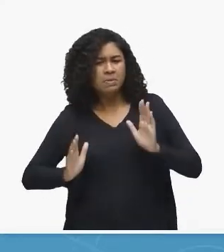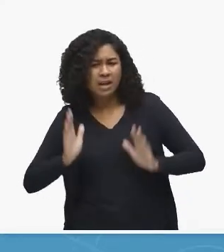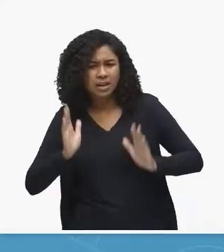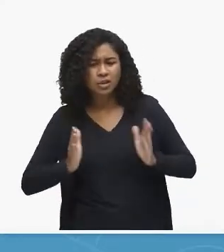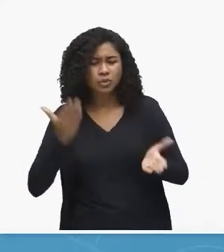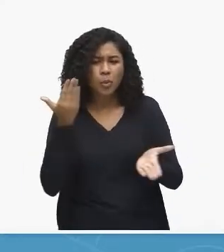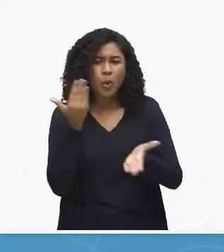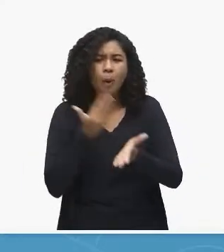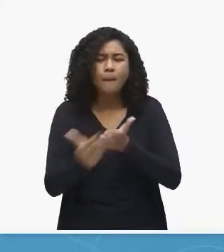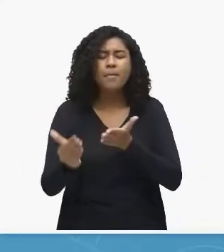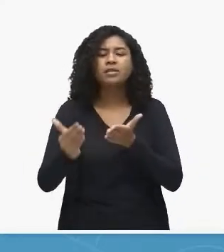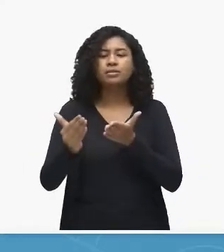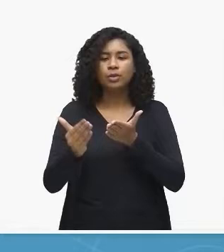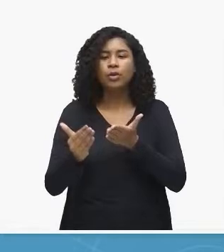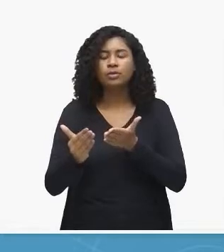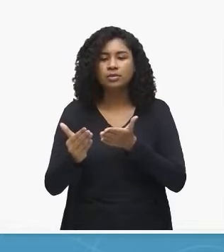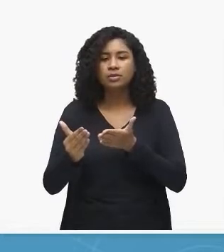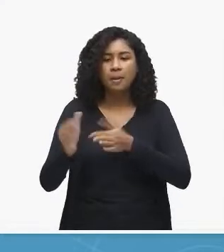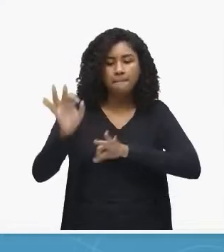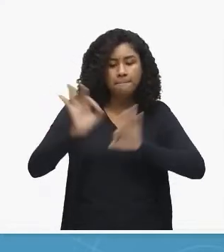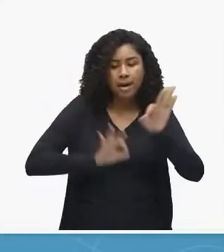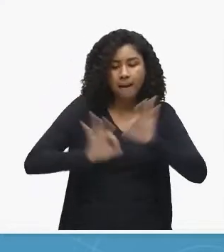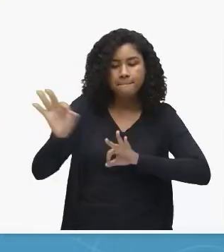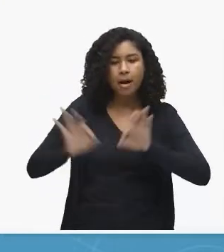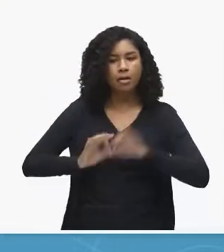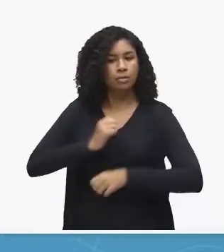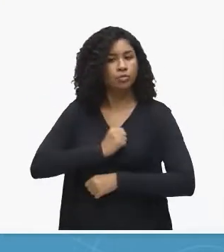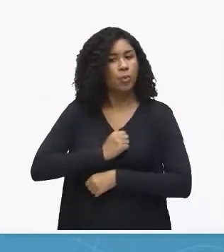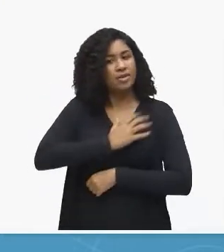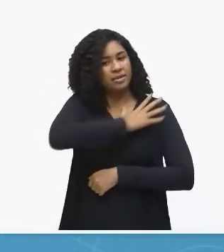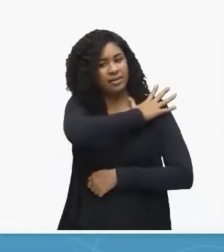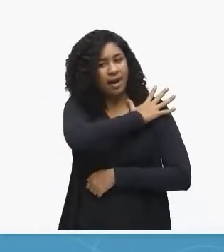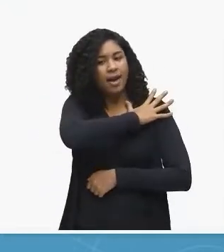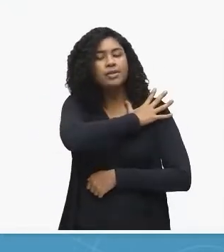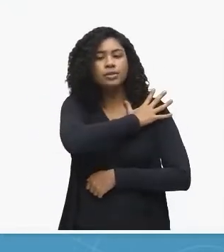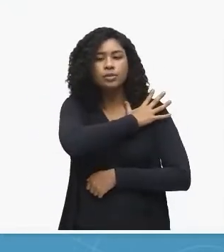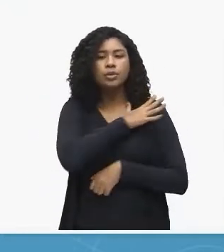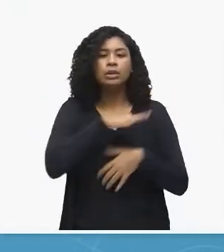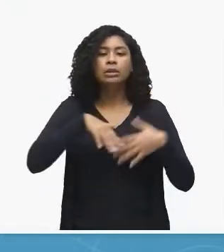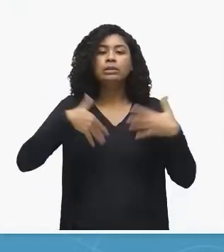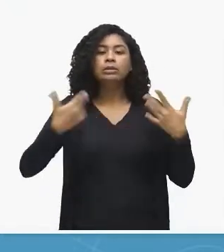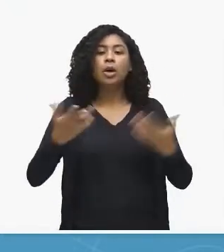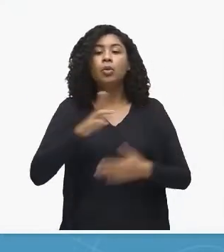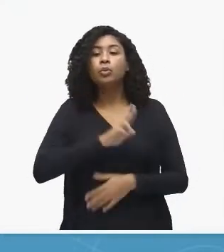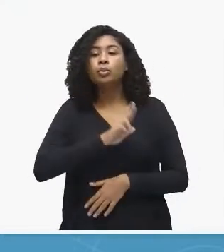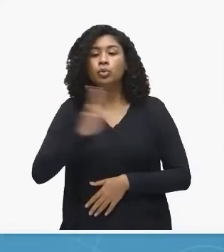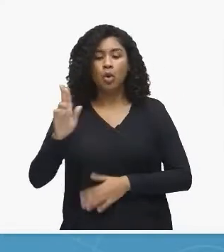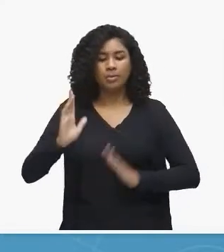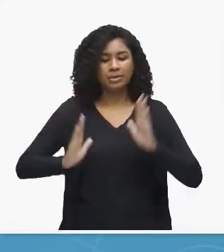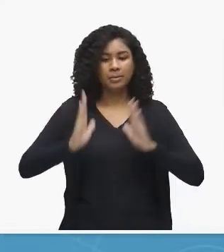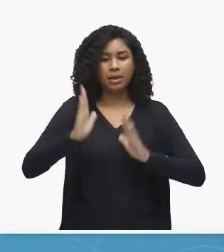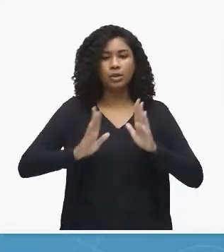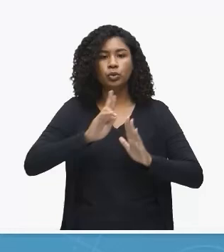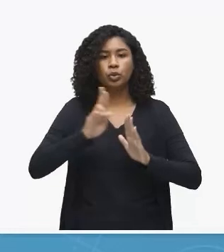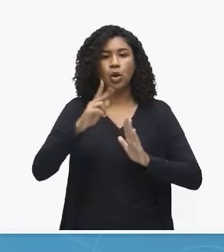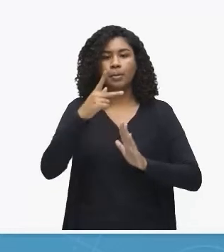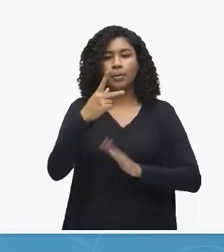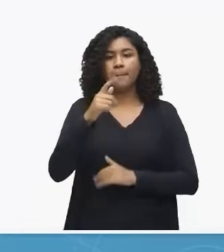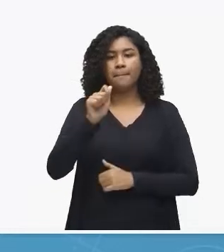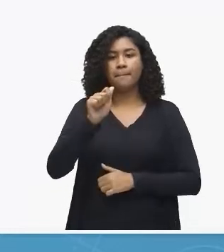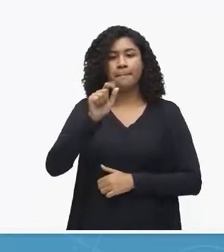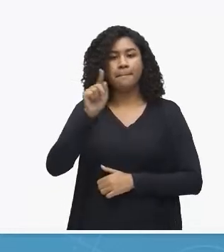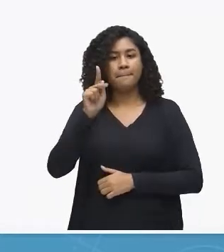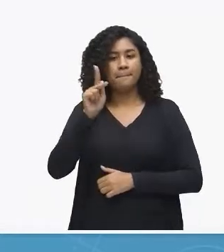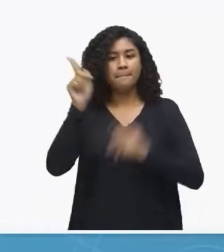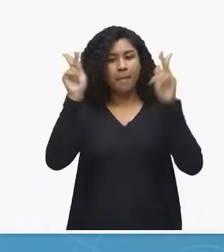potências estavam também se preparando militarmente, a gente vai chamar de paz armada.